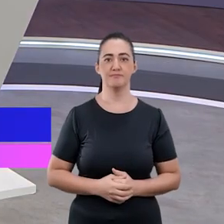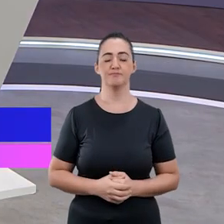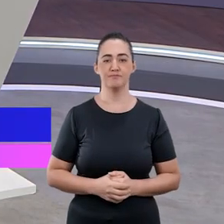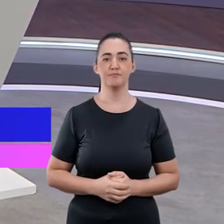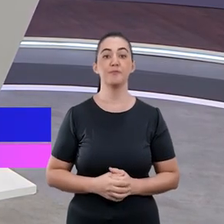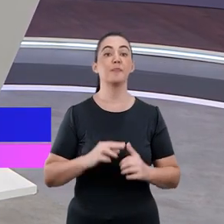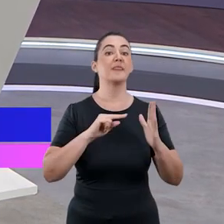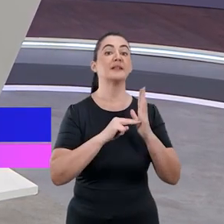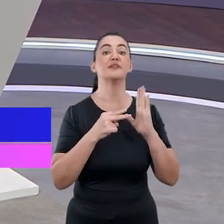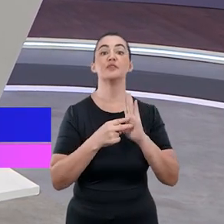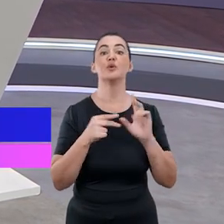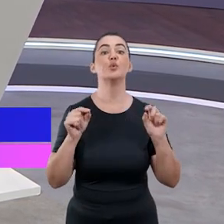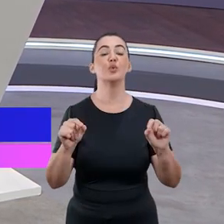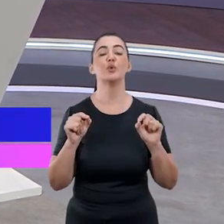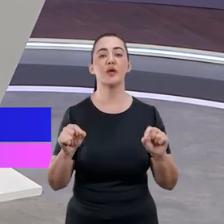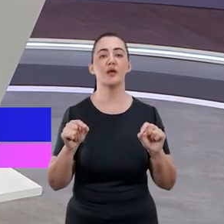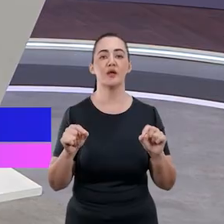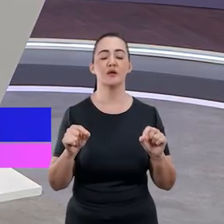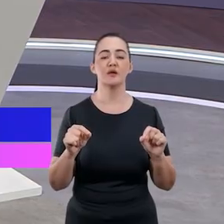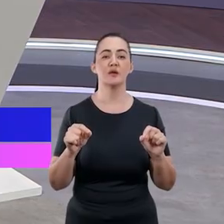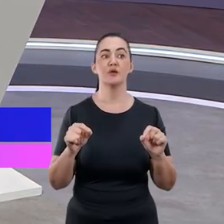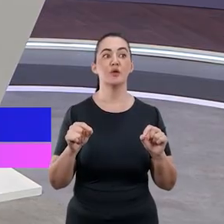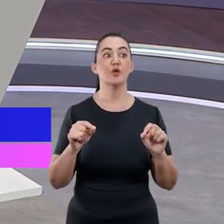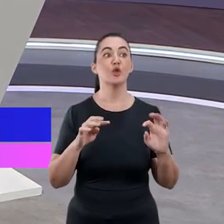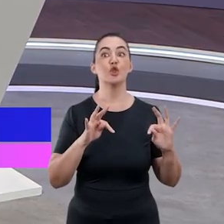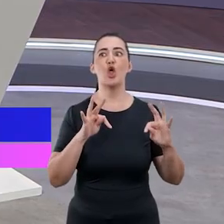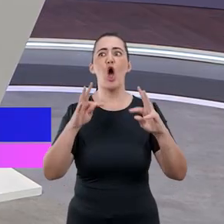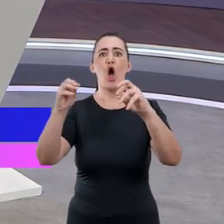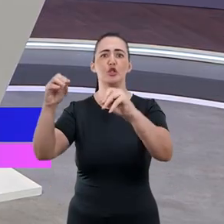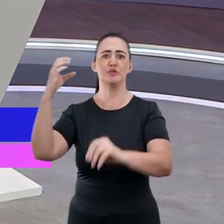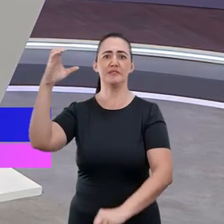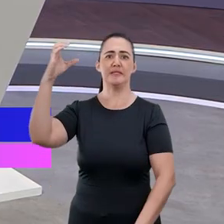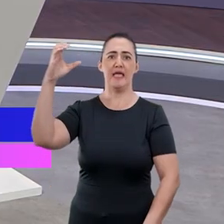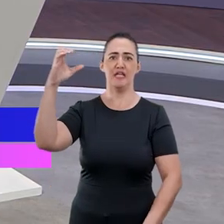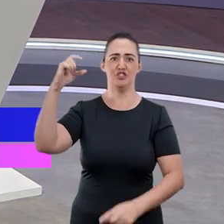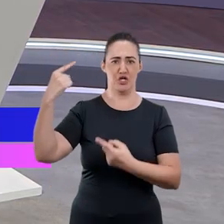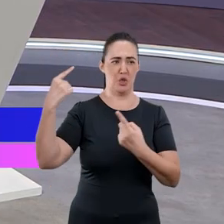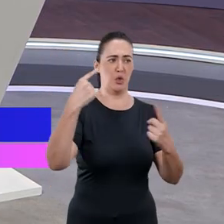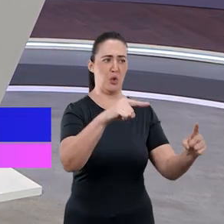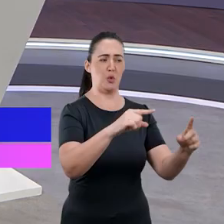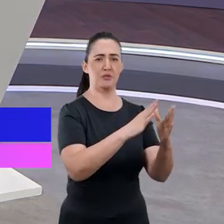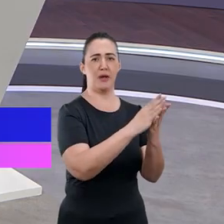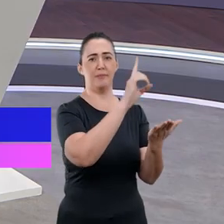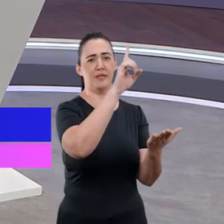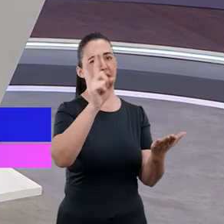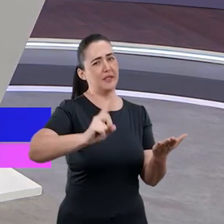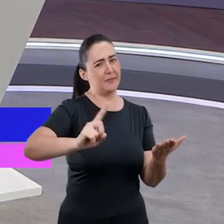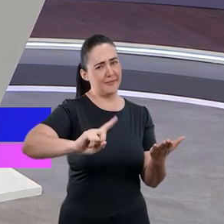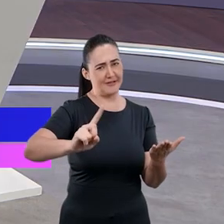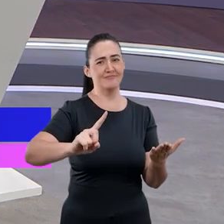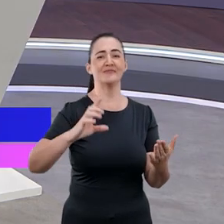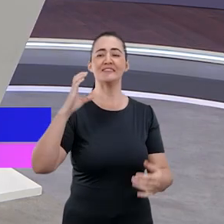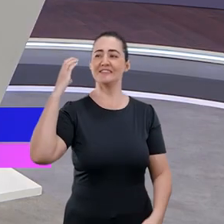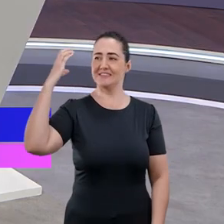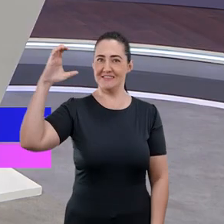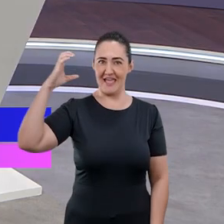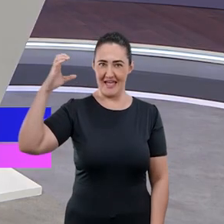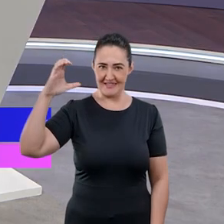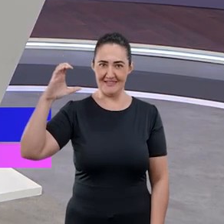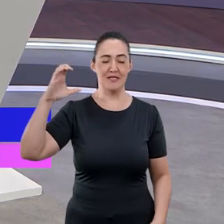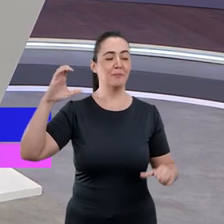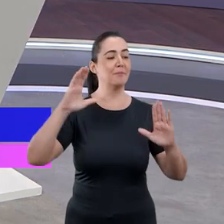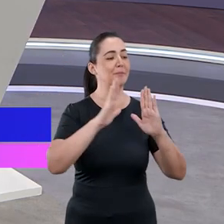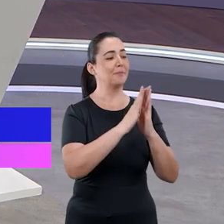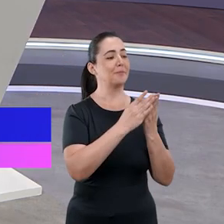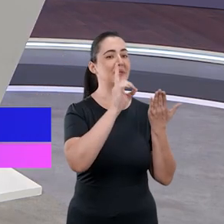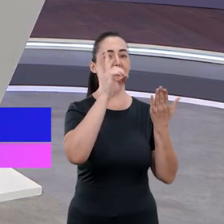Significa, meus amigos, que nem todos os cientistas estão contra a Bíblia. A Bíblia e a ciência caminham juntas.